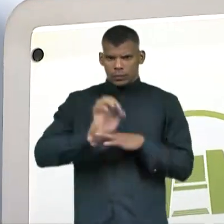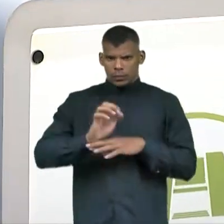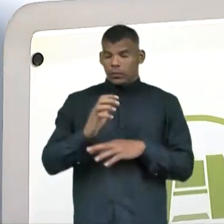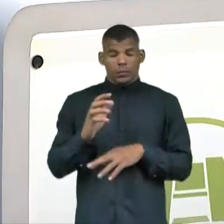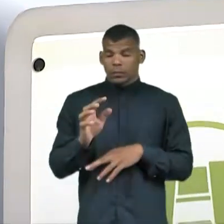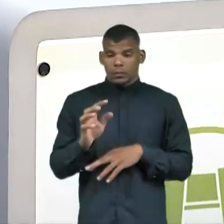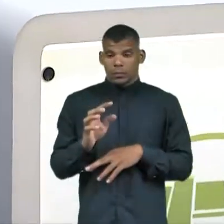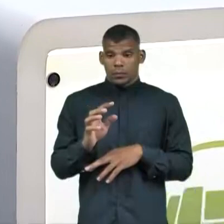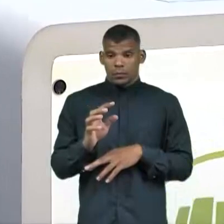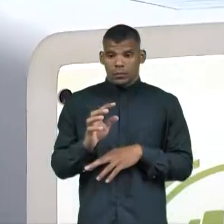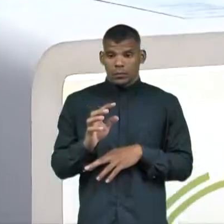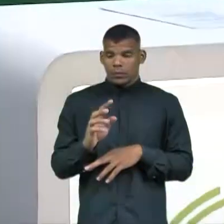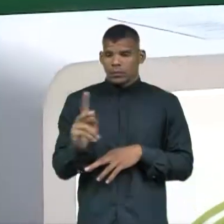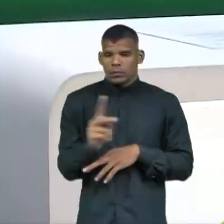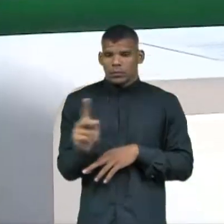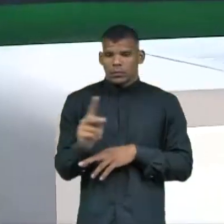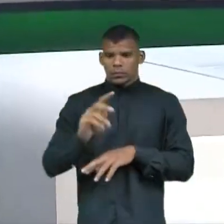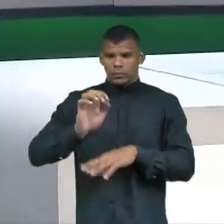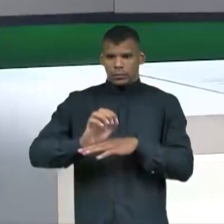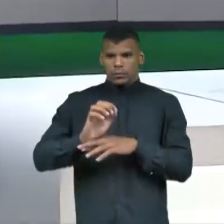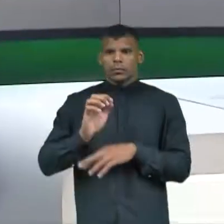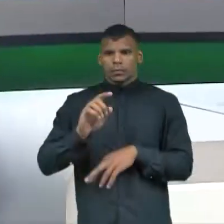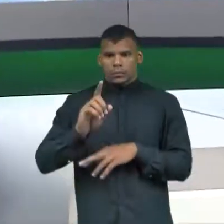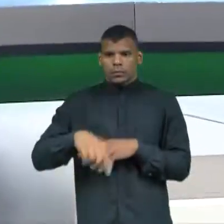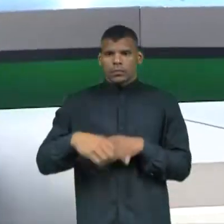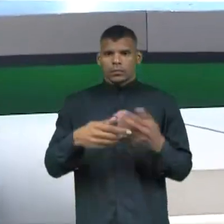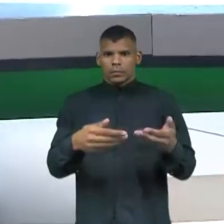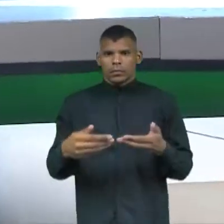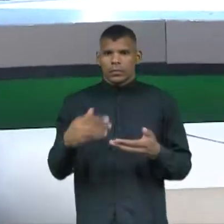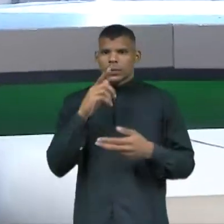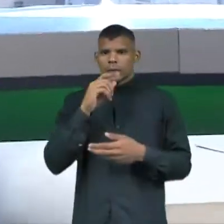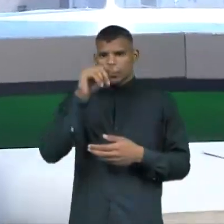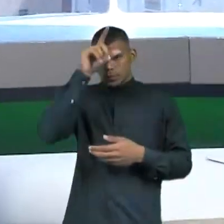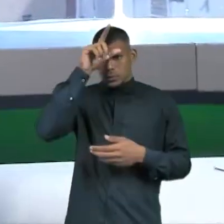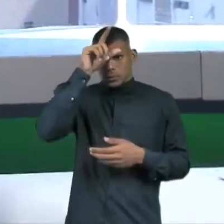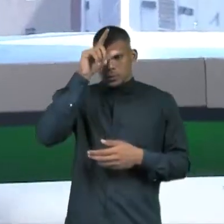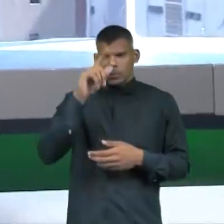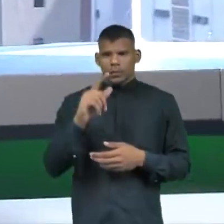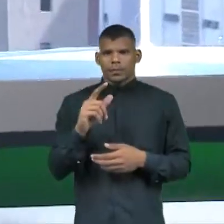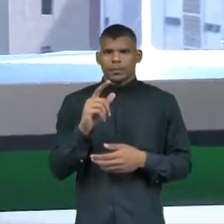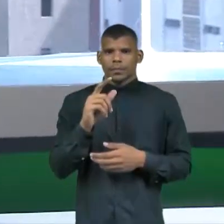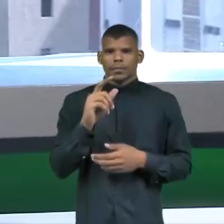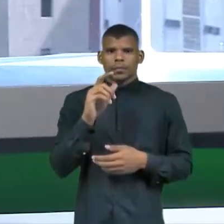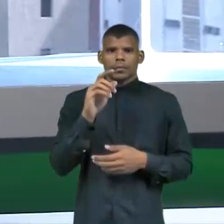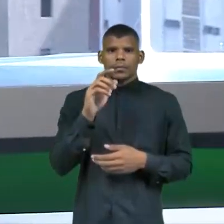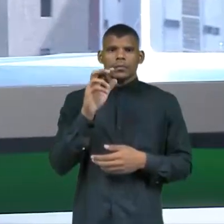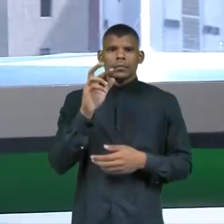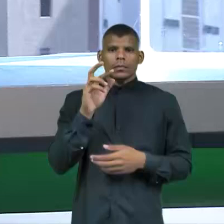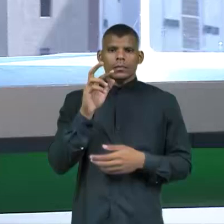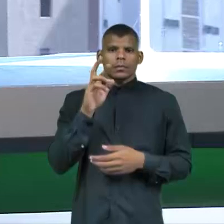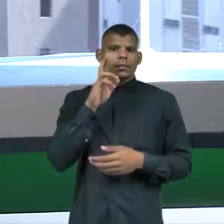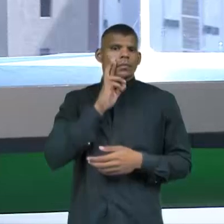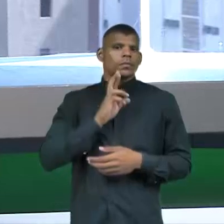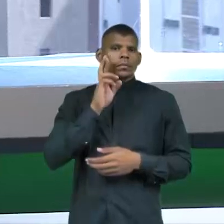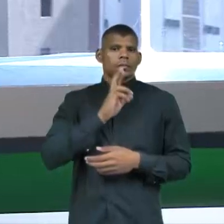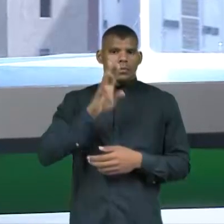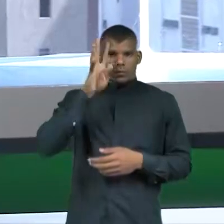na Assembleia Legislativa pelo líder do governo do Estado, deputado Romeu Aldighieri, nesta